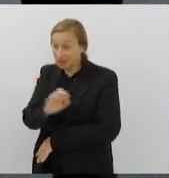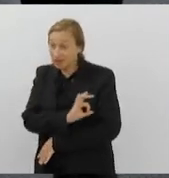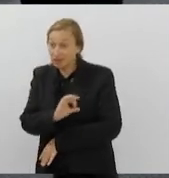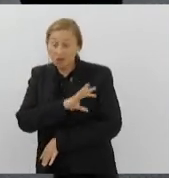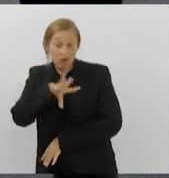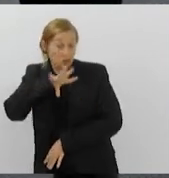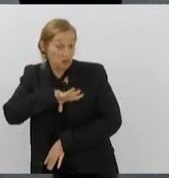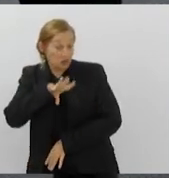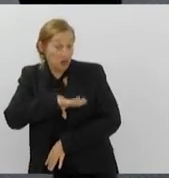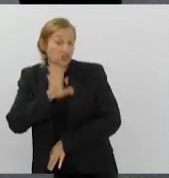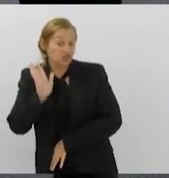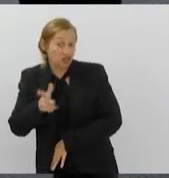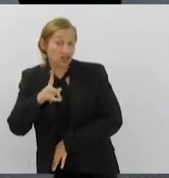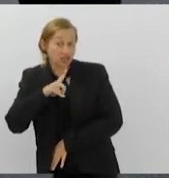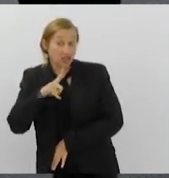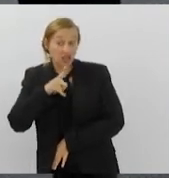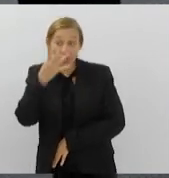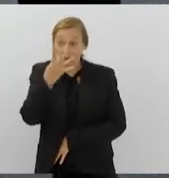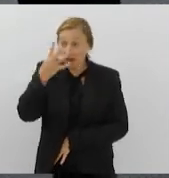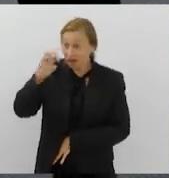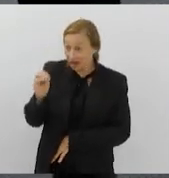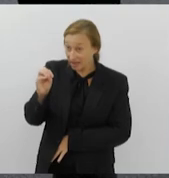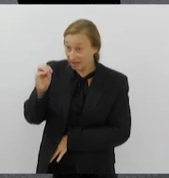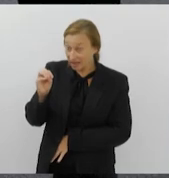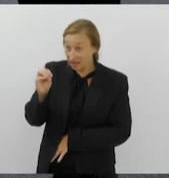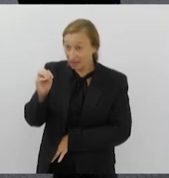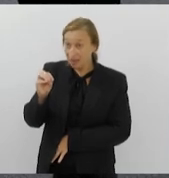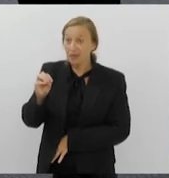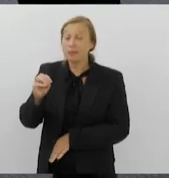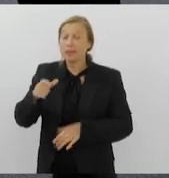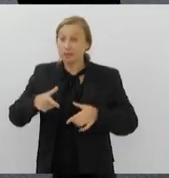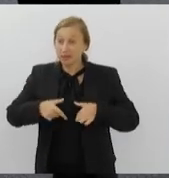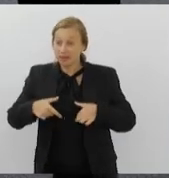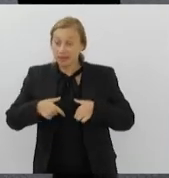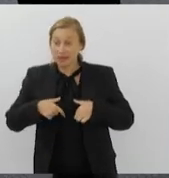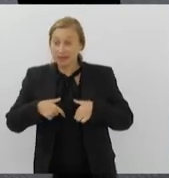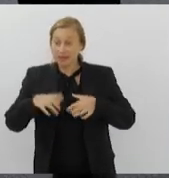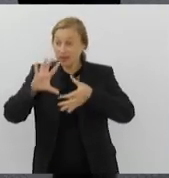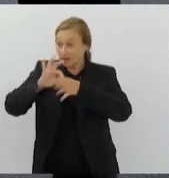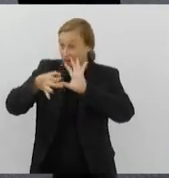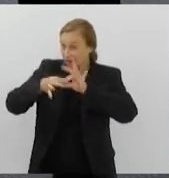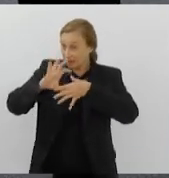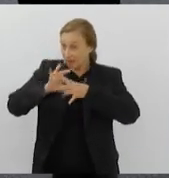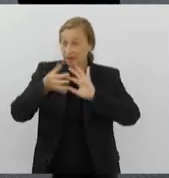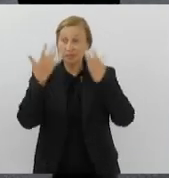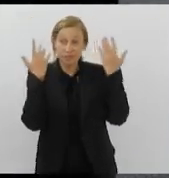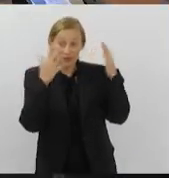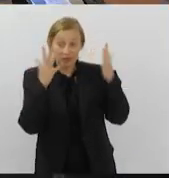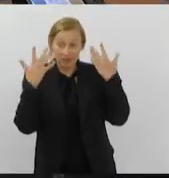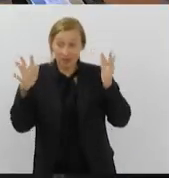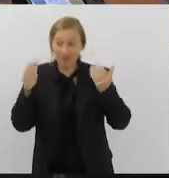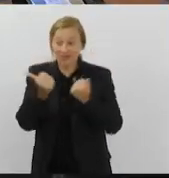Gama, que já tem 40 medalhas olímpicas. Então, parabéns pela vice, parabéns.